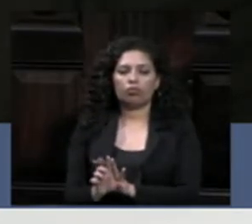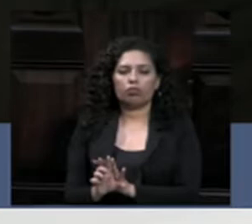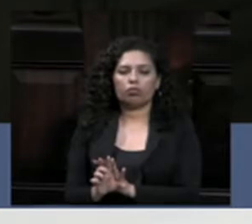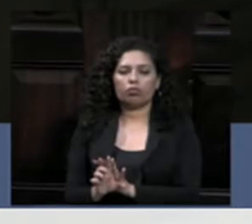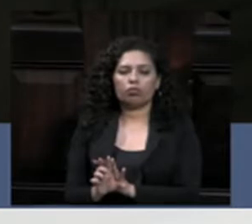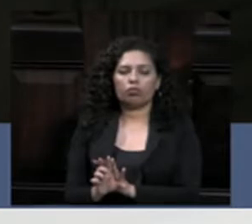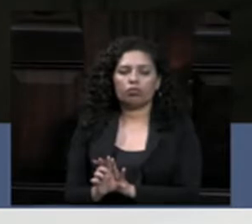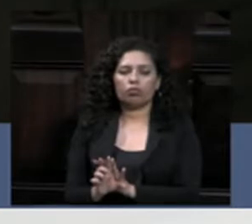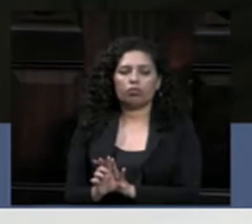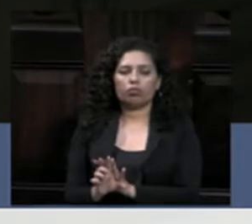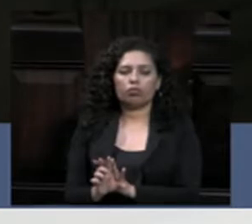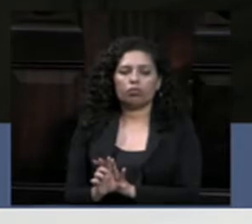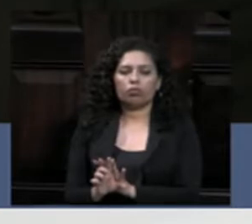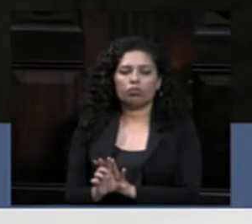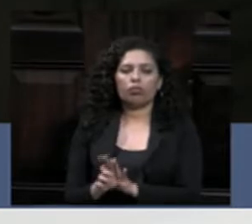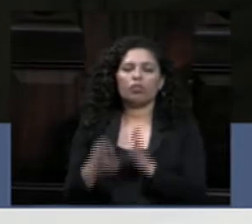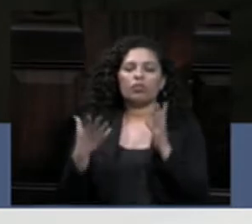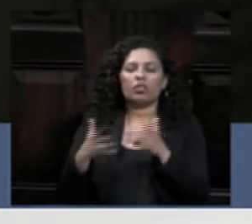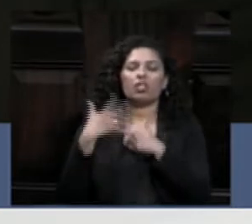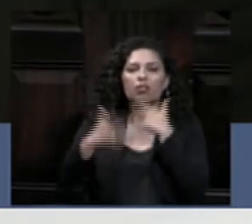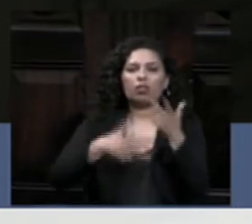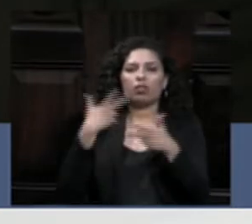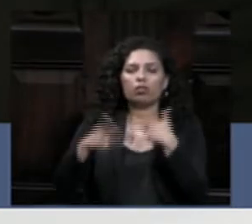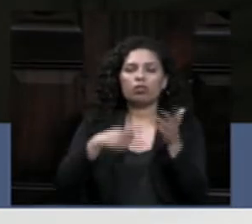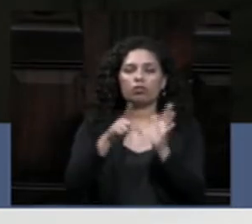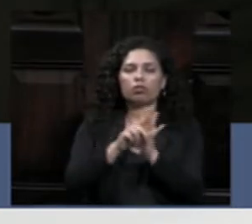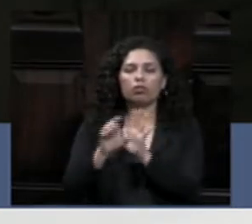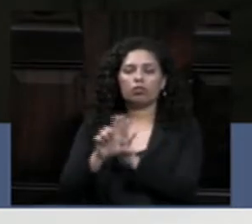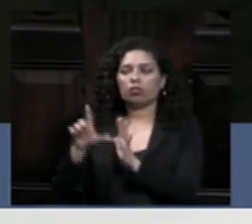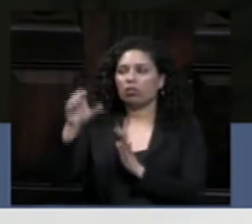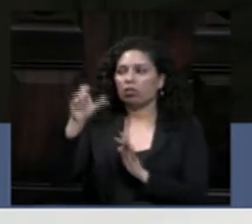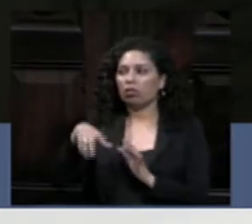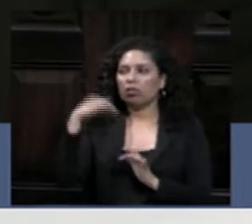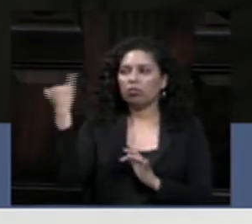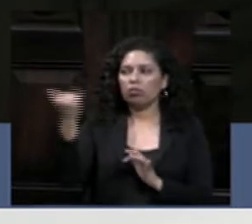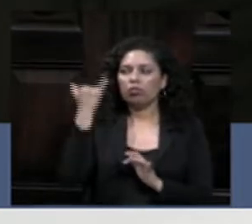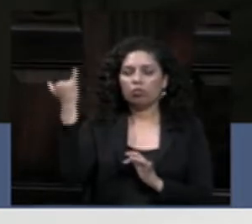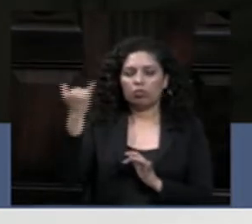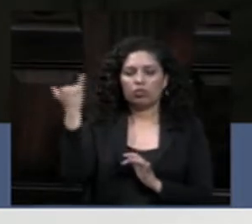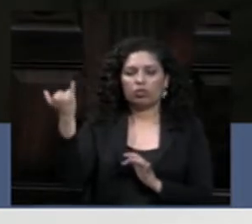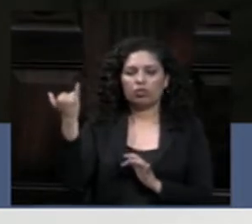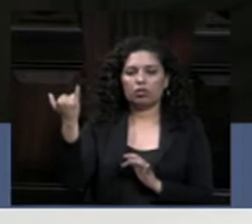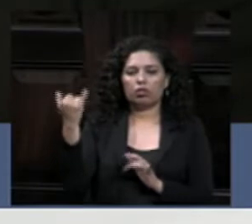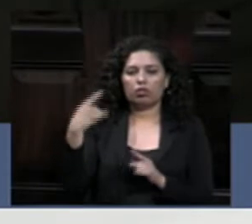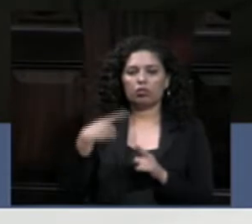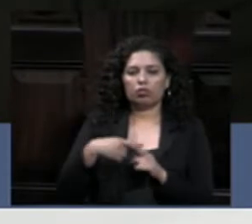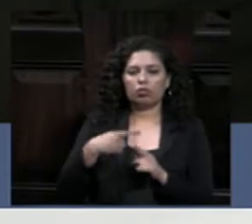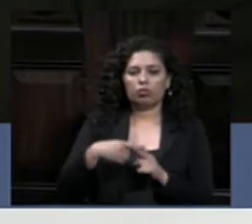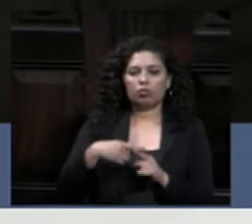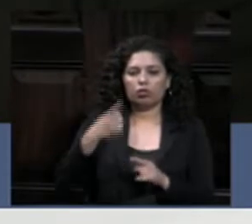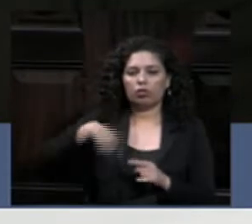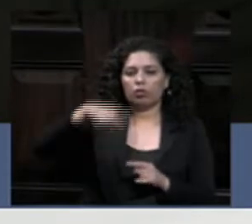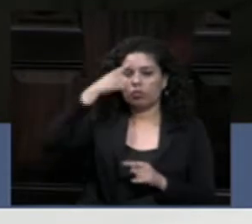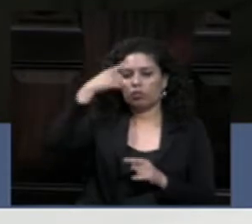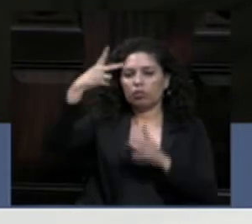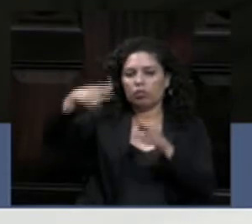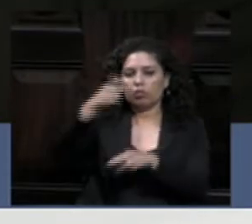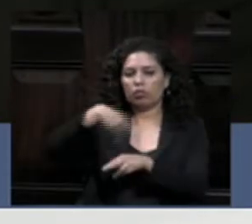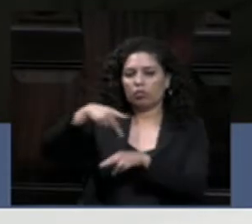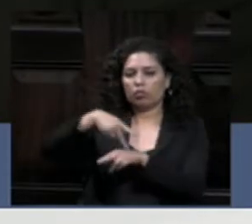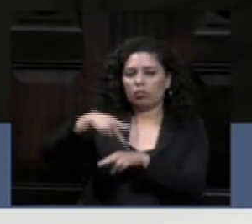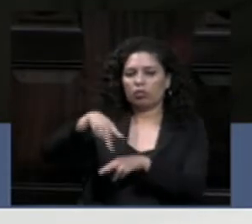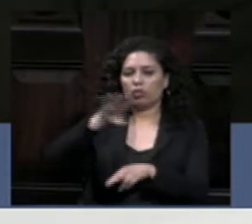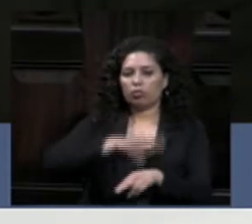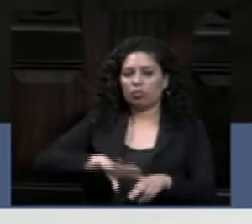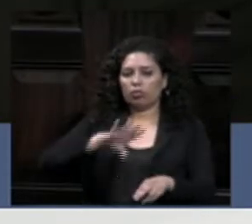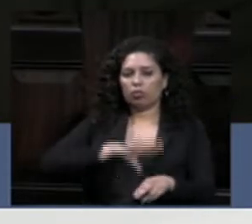desagradavam alguns, mas eu quero dizer que esse projeto é muito importante, deputado Freixo. É um projeto que foi inspirado em Portugal, é um projeto que